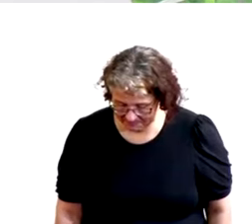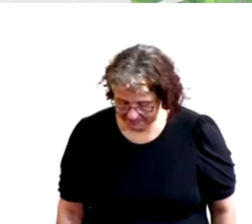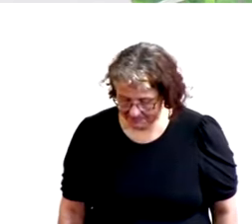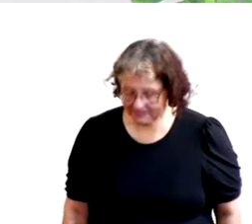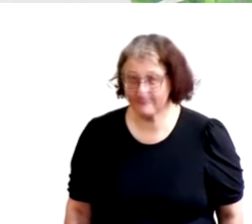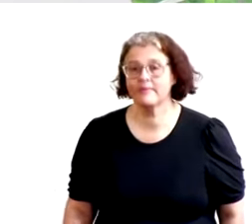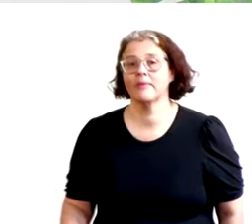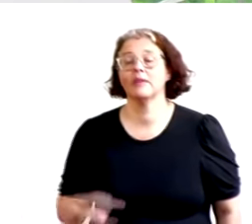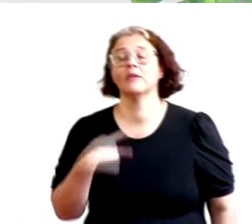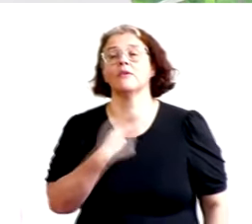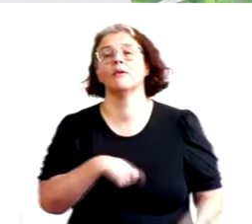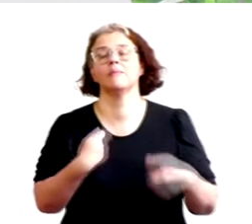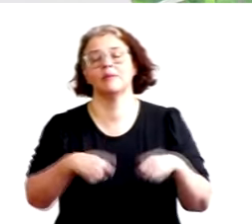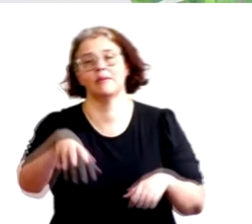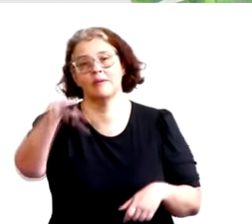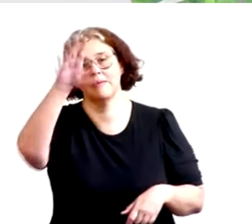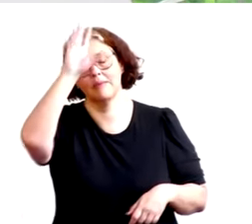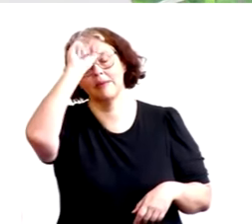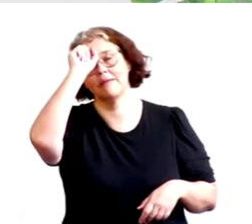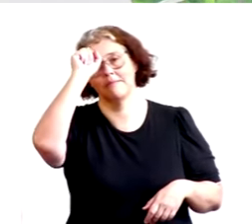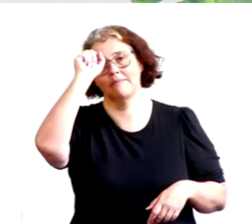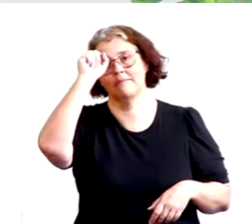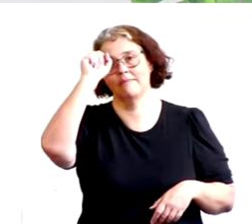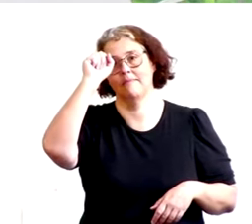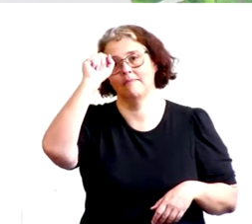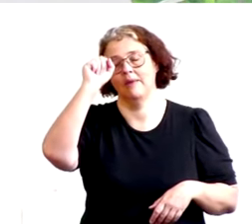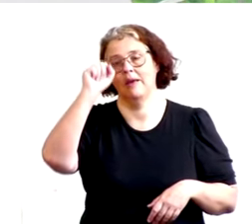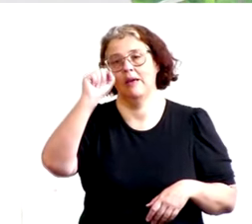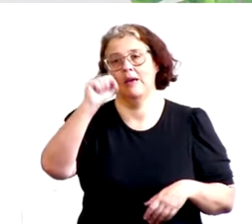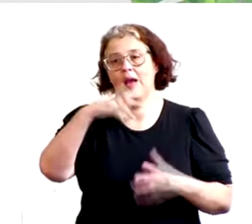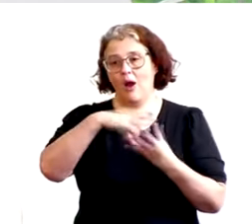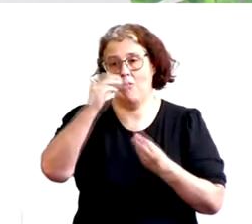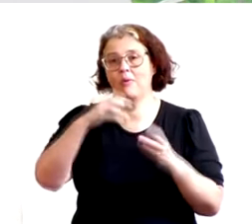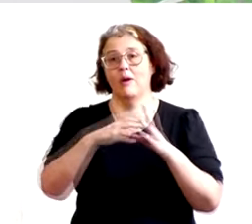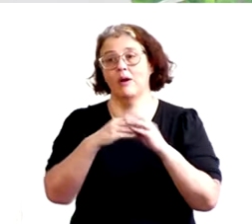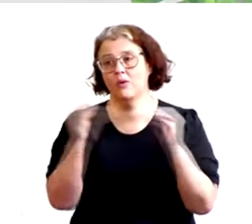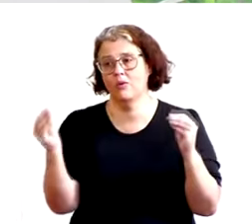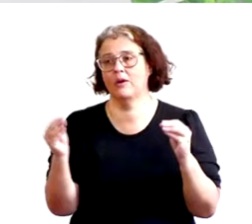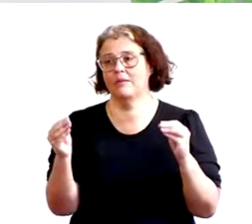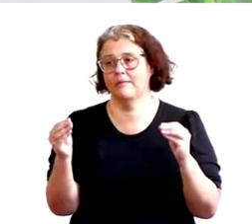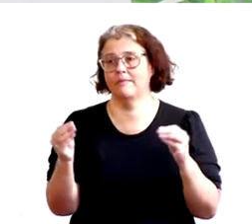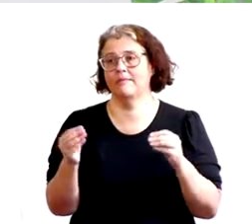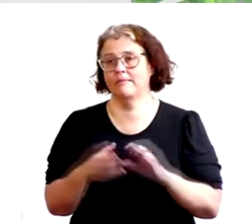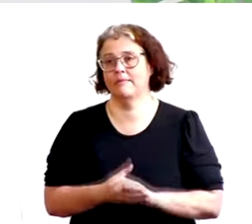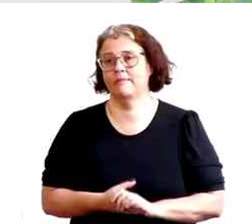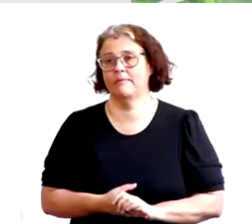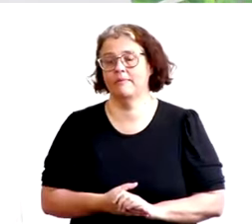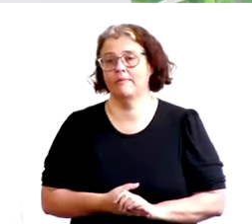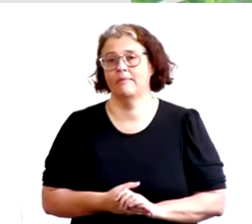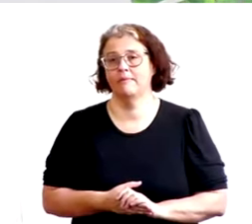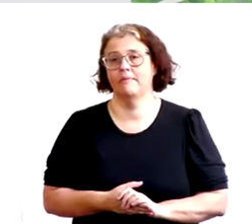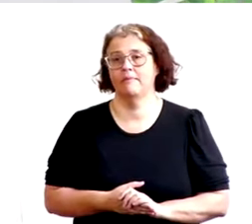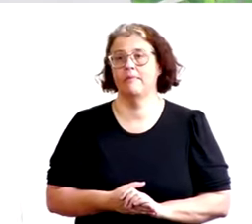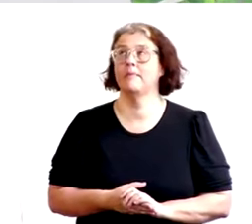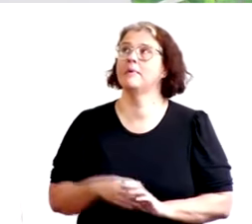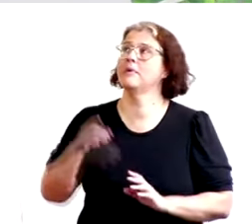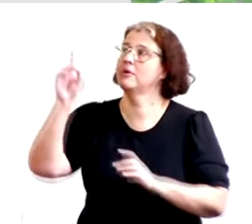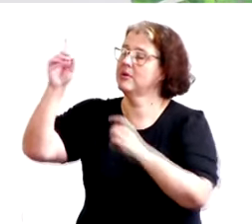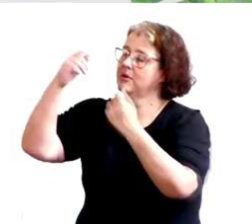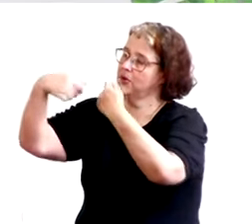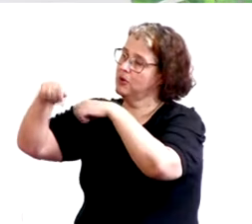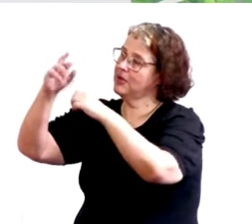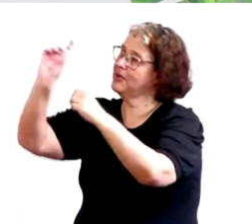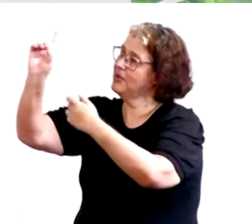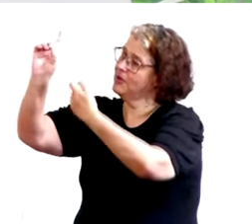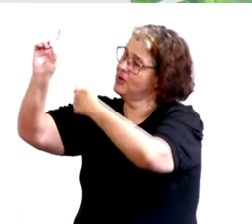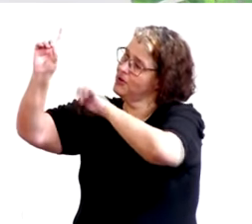precisamos aprender a tratar a alma utilizando-se daquilo que Deus nos deu a palavra